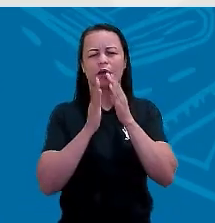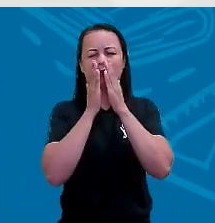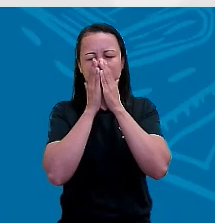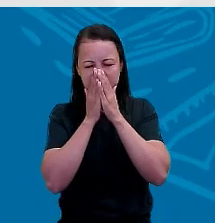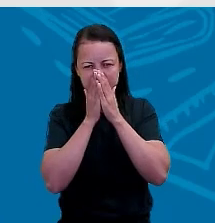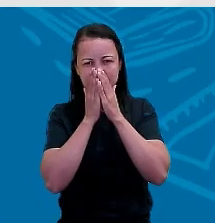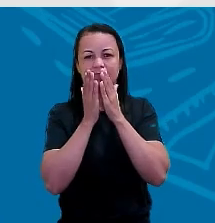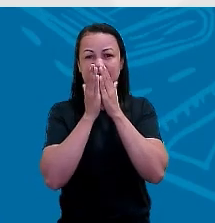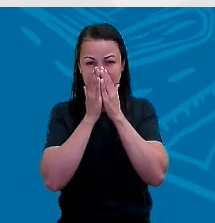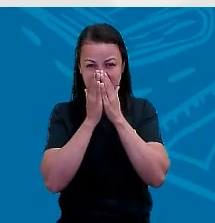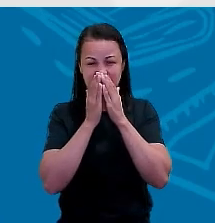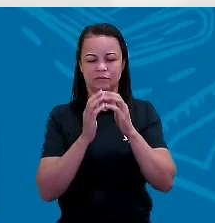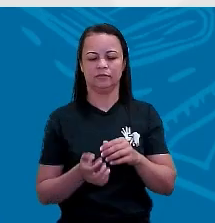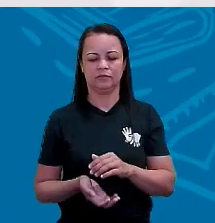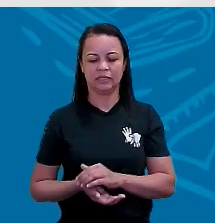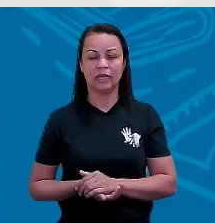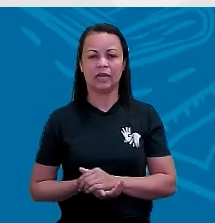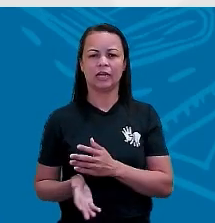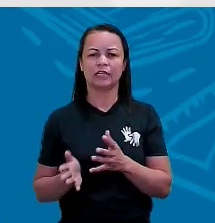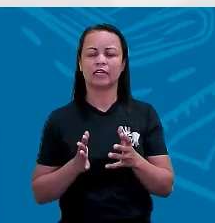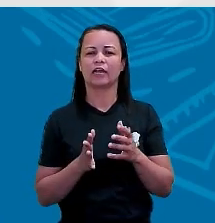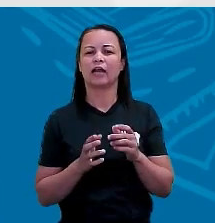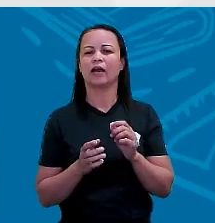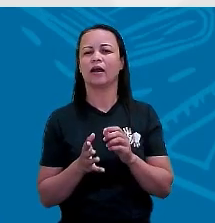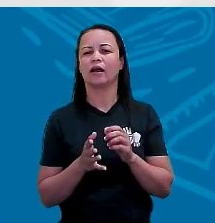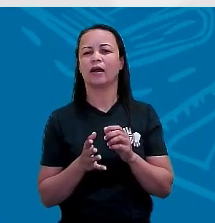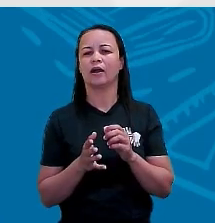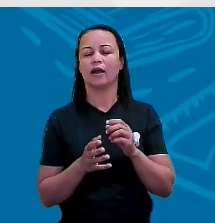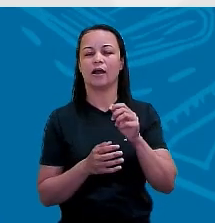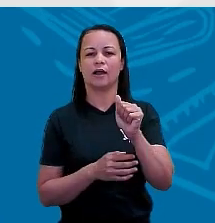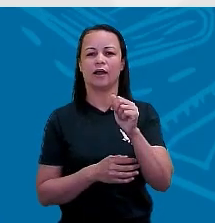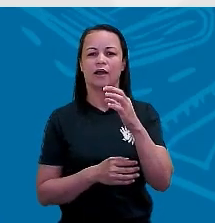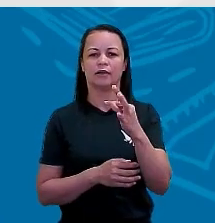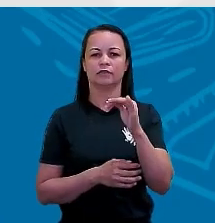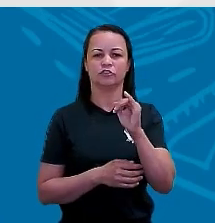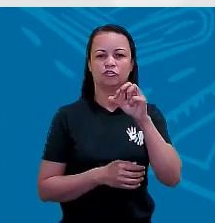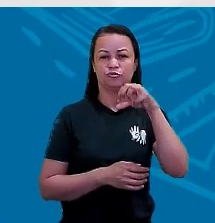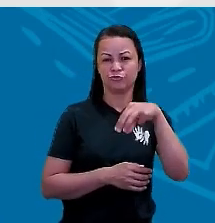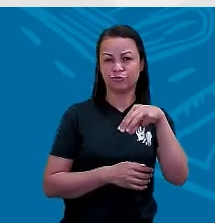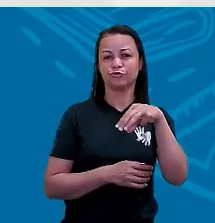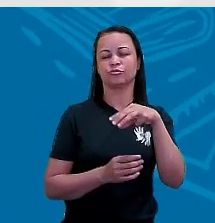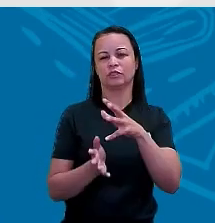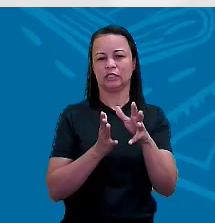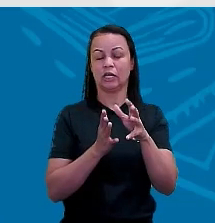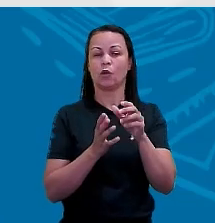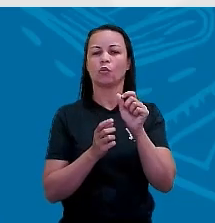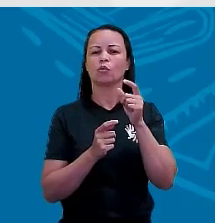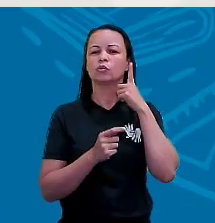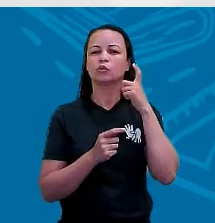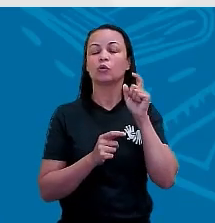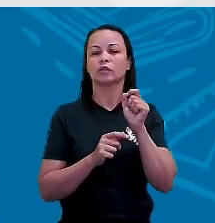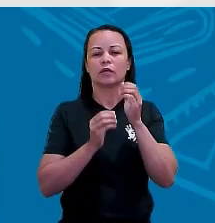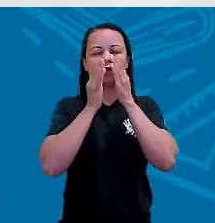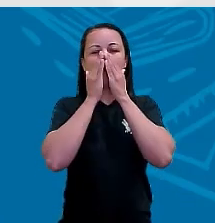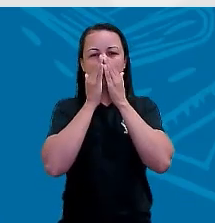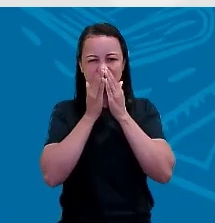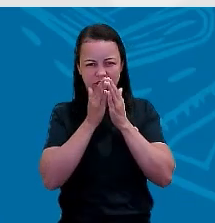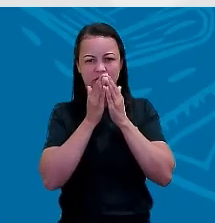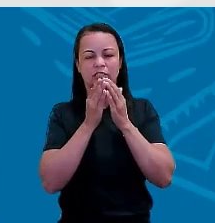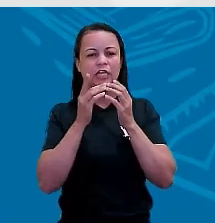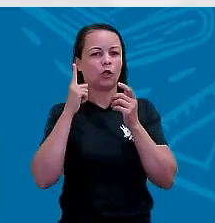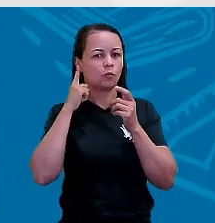Esse atim que a gente escreve é o som do de um espirro, não é? Quando a gente espirra faz